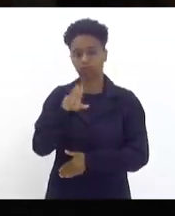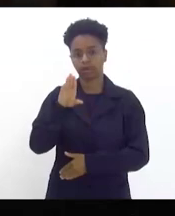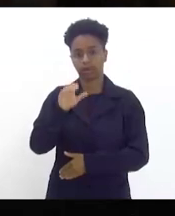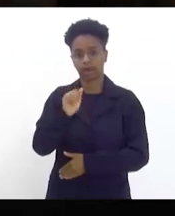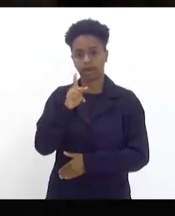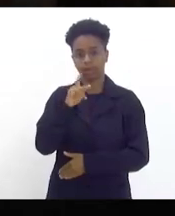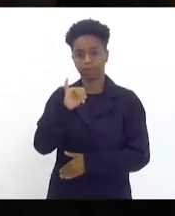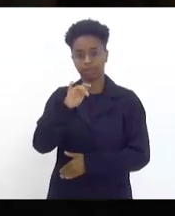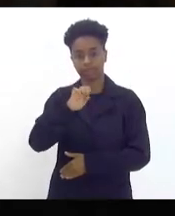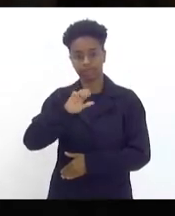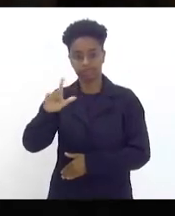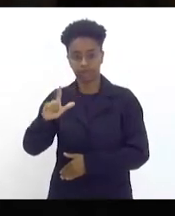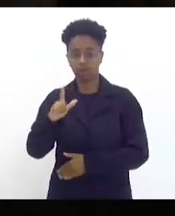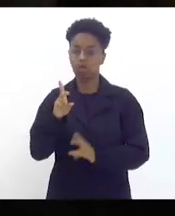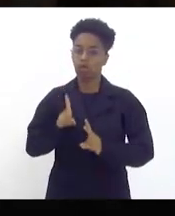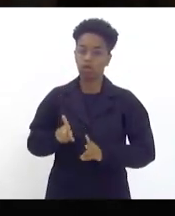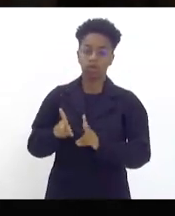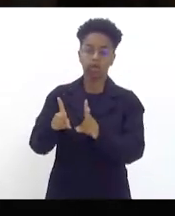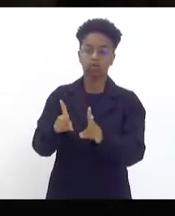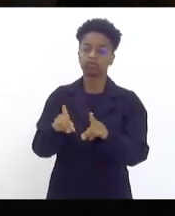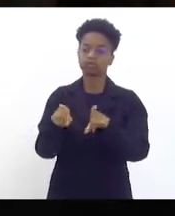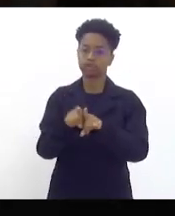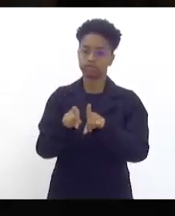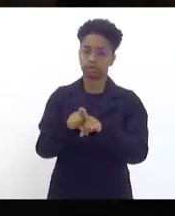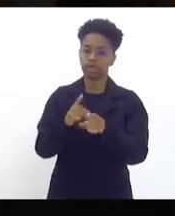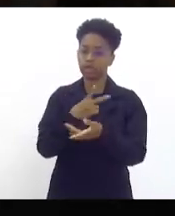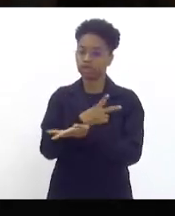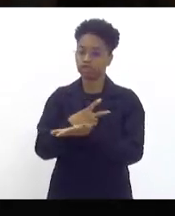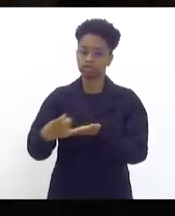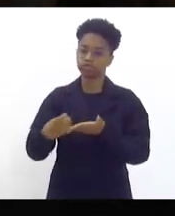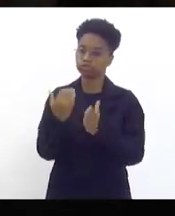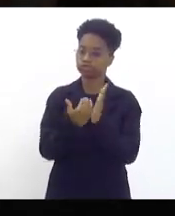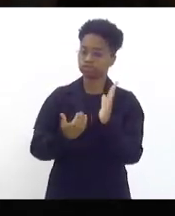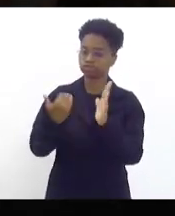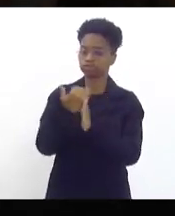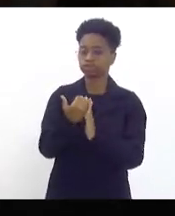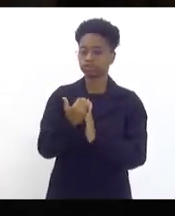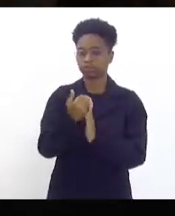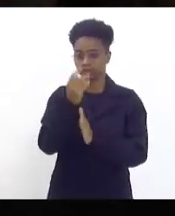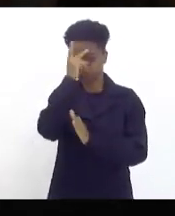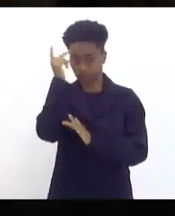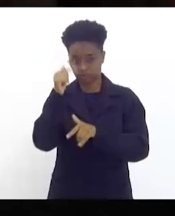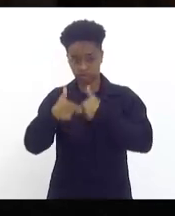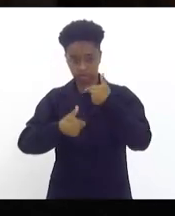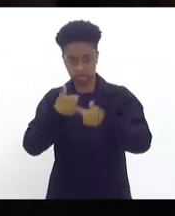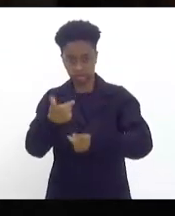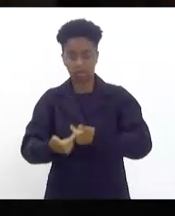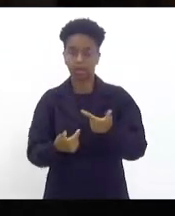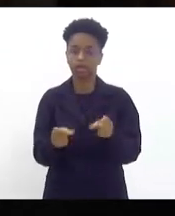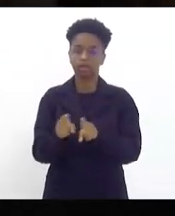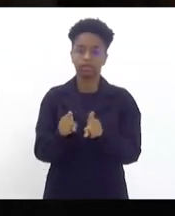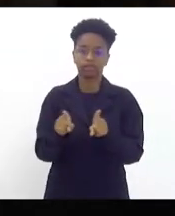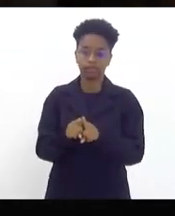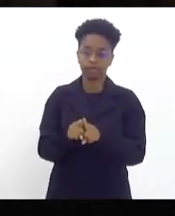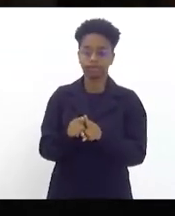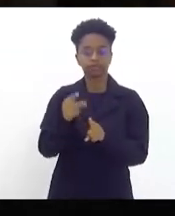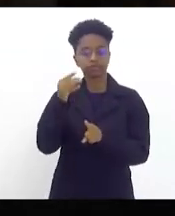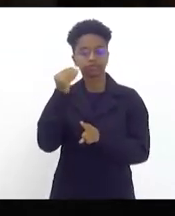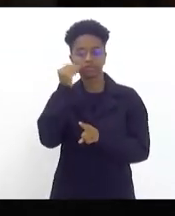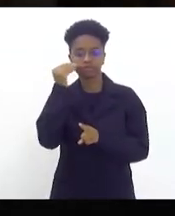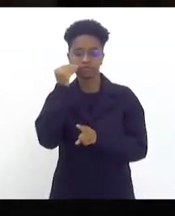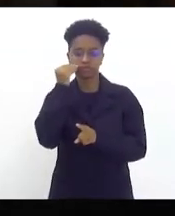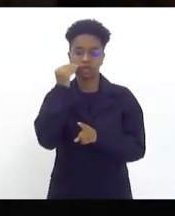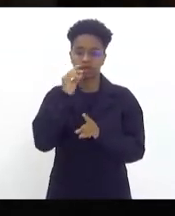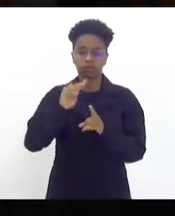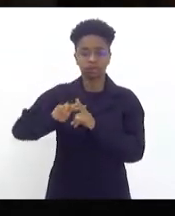para continuar engrenagem Como eu disse da Hiper exploração das trabalhadoras e dos trabalhadores e para compor a sua